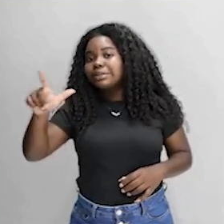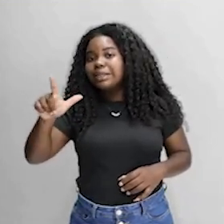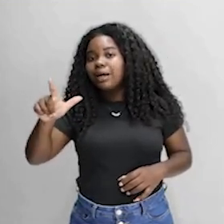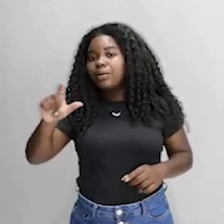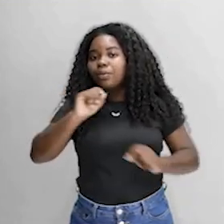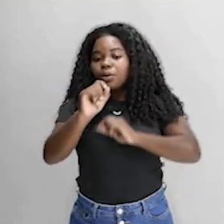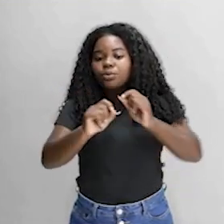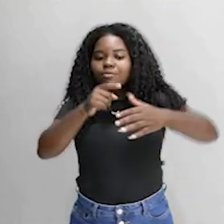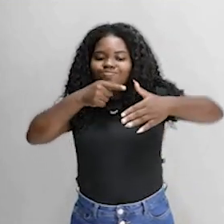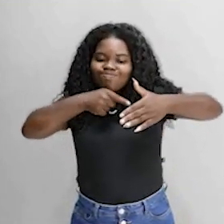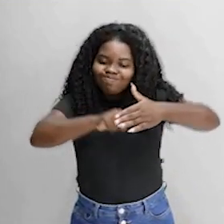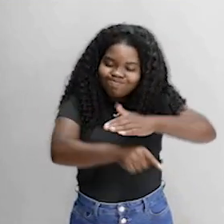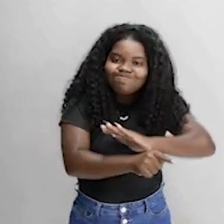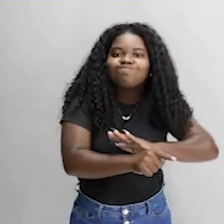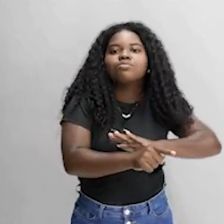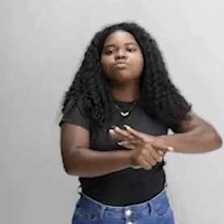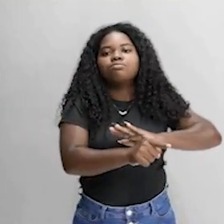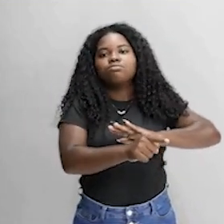extenso.